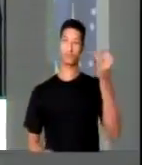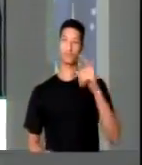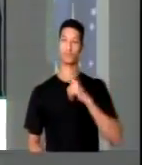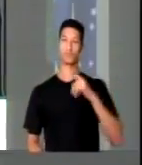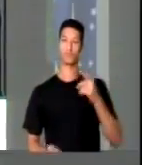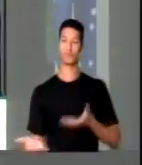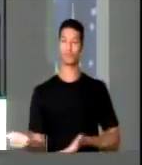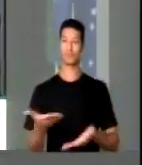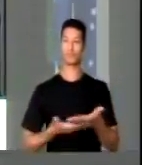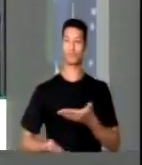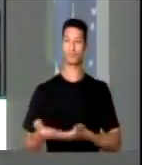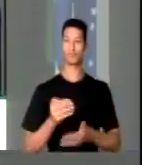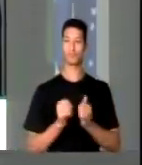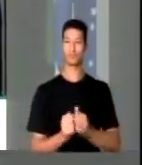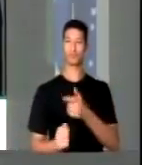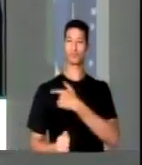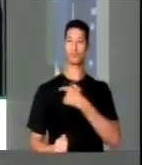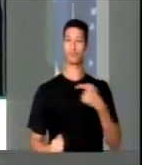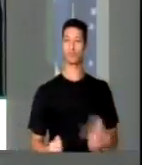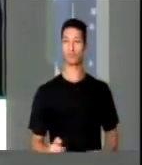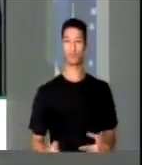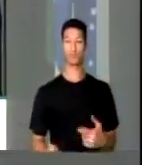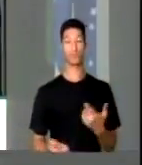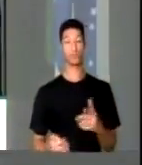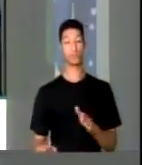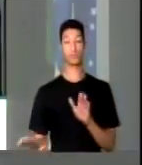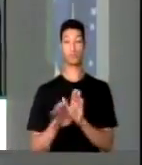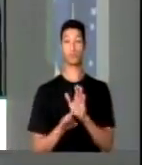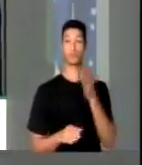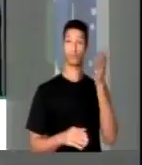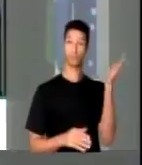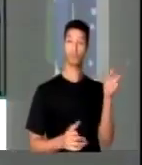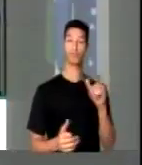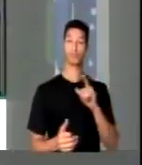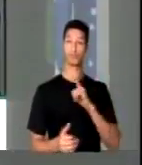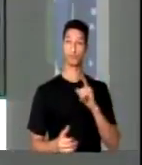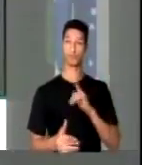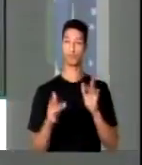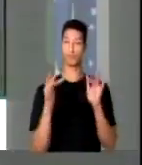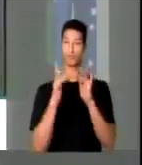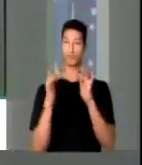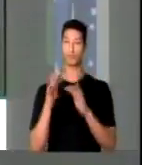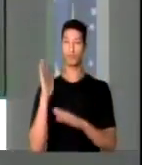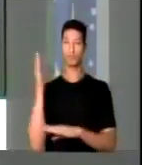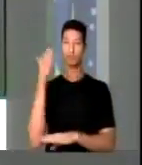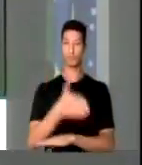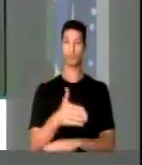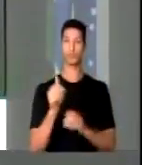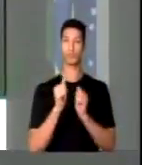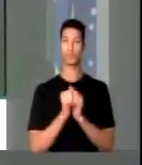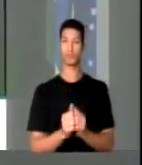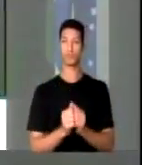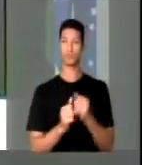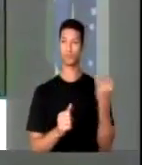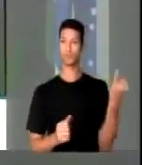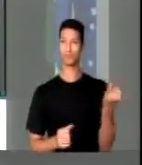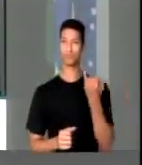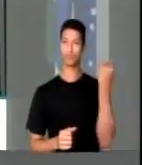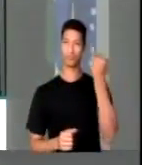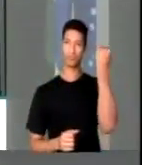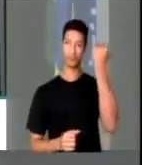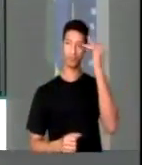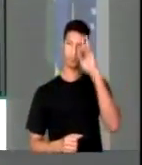do relacionamento com a China. E ao chegar lá, tiveram contato direto com